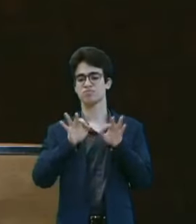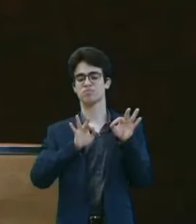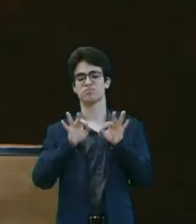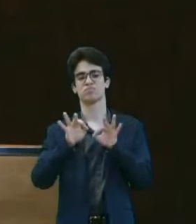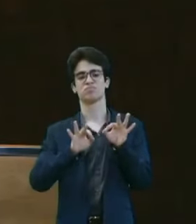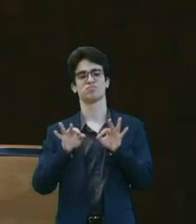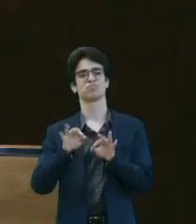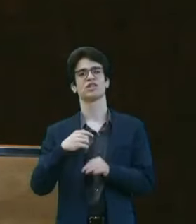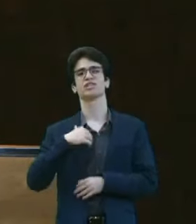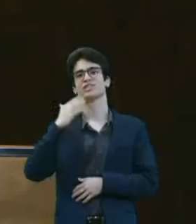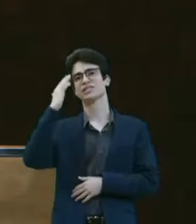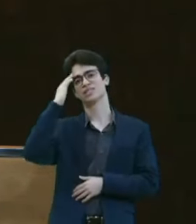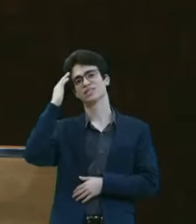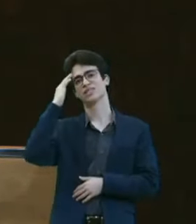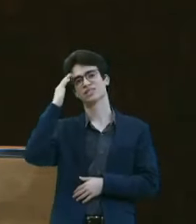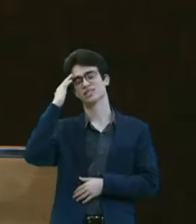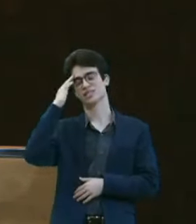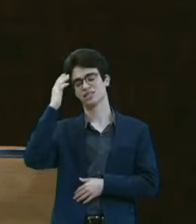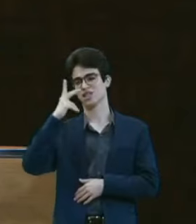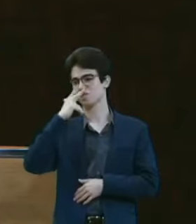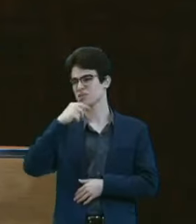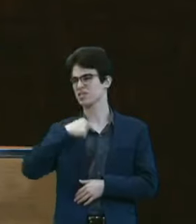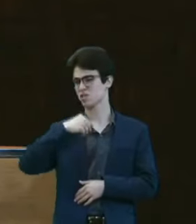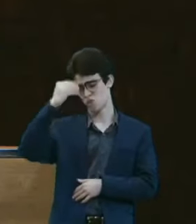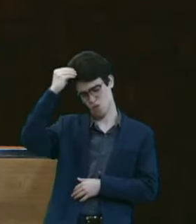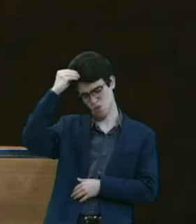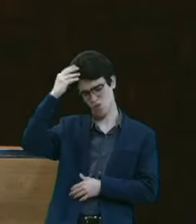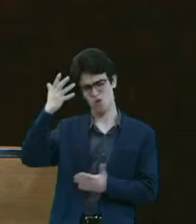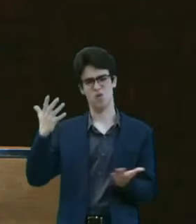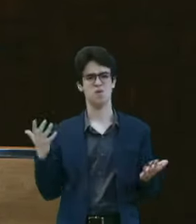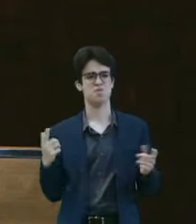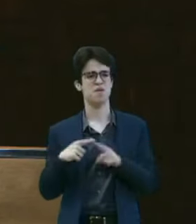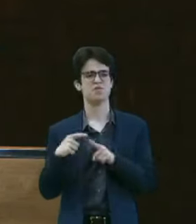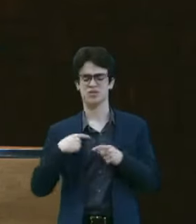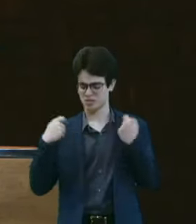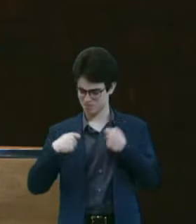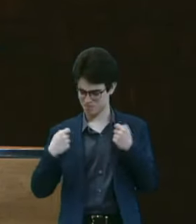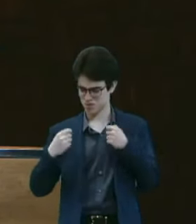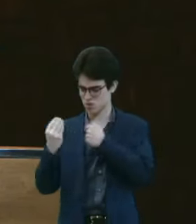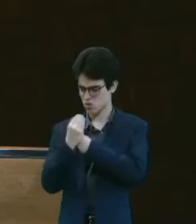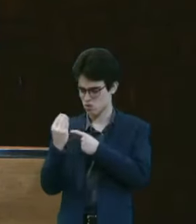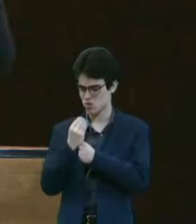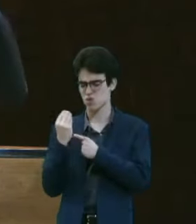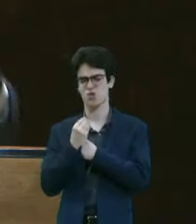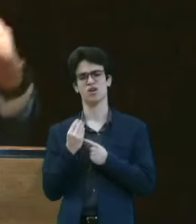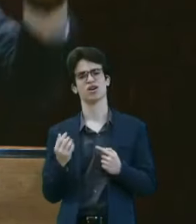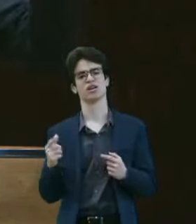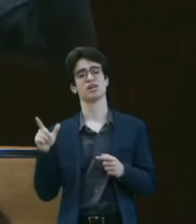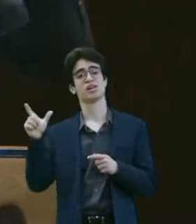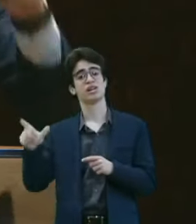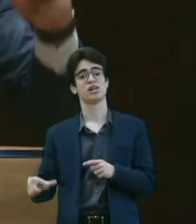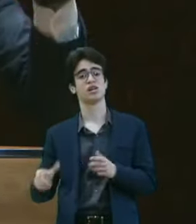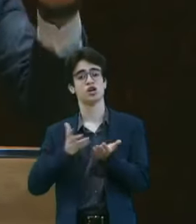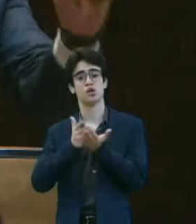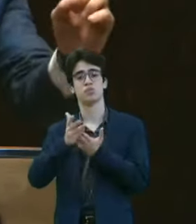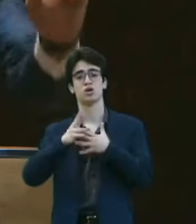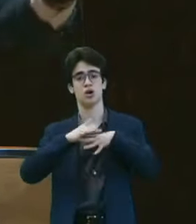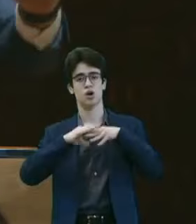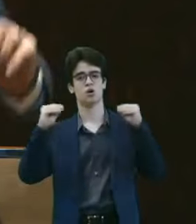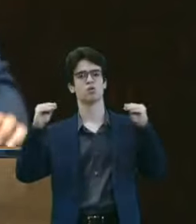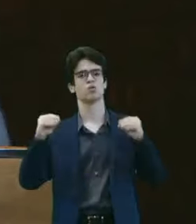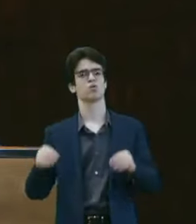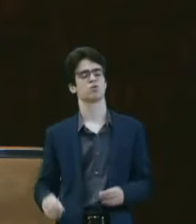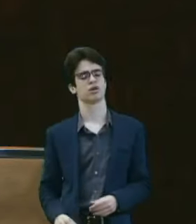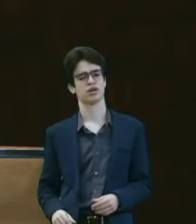problemas, entendeu sua própria vilania, e disse: eu preciso me tratar. Um processo de cura se estabeleceu na sua